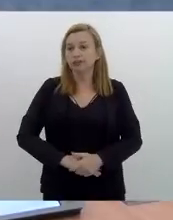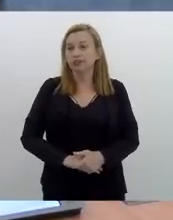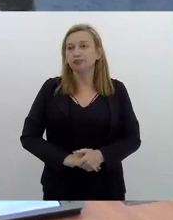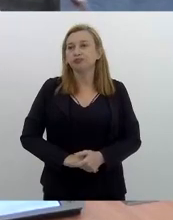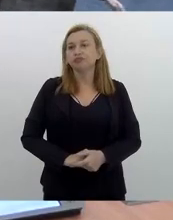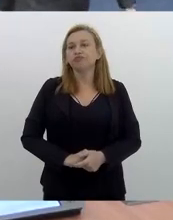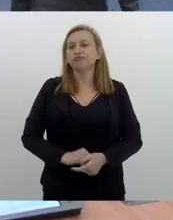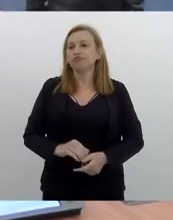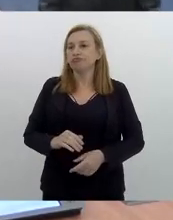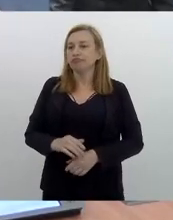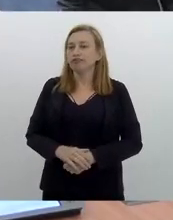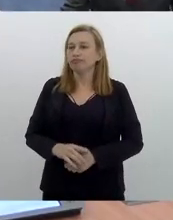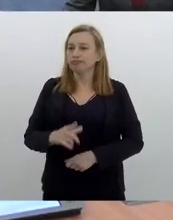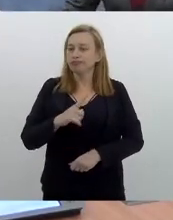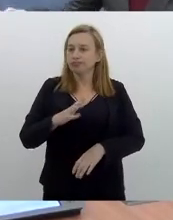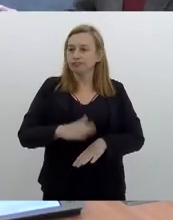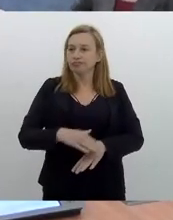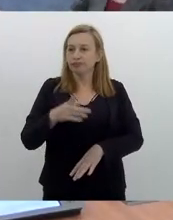Mais alguma pendência Deputado